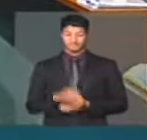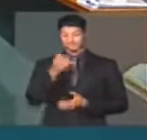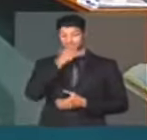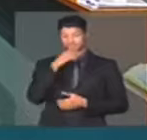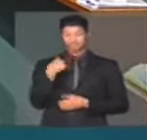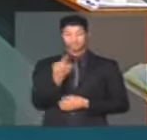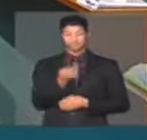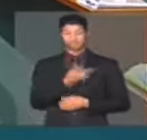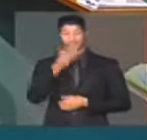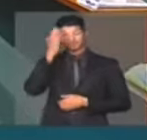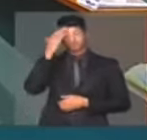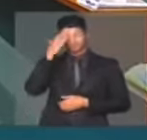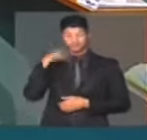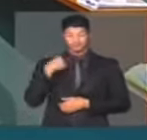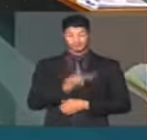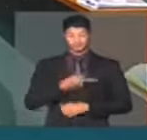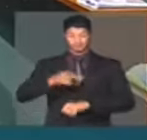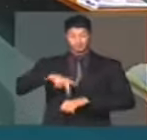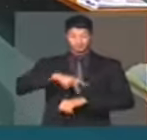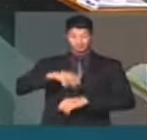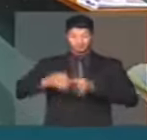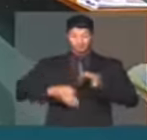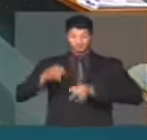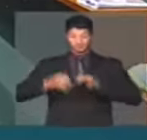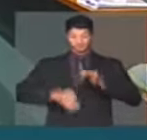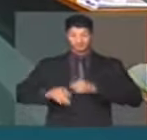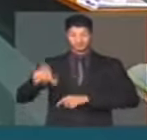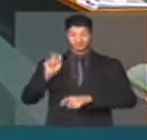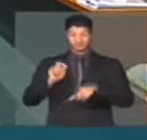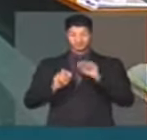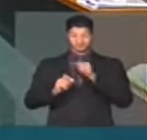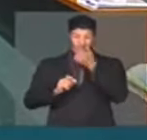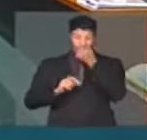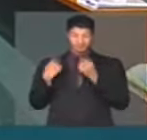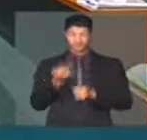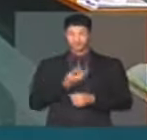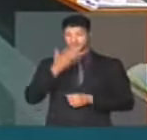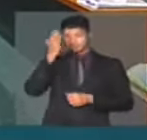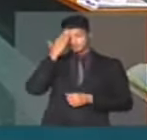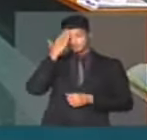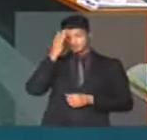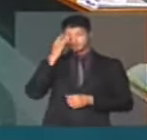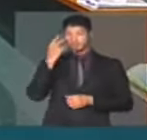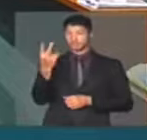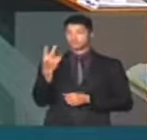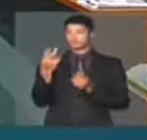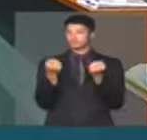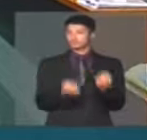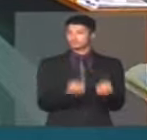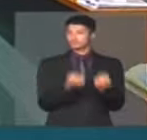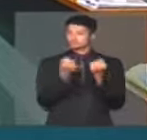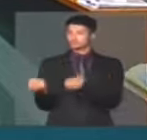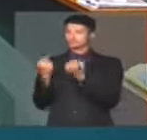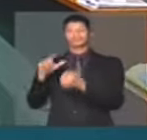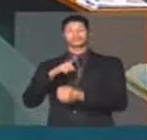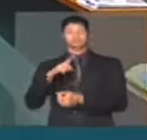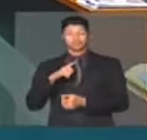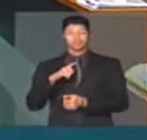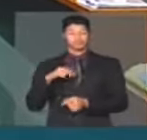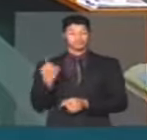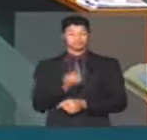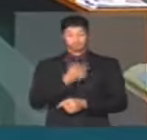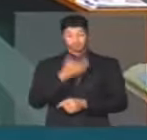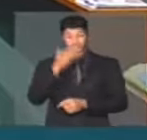Infelizmente, nós sabemos que no nosso país a justiça penal é seletiva. Nós sabemos os dois pesos e as duas medidas que